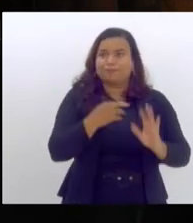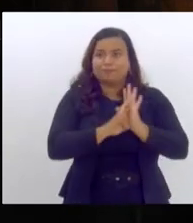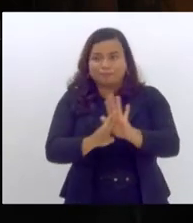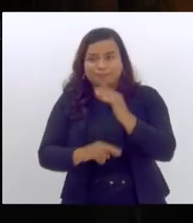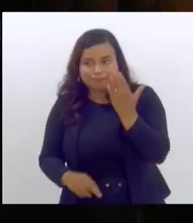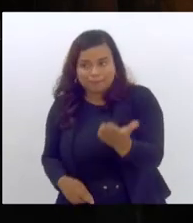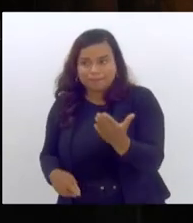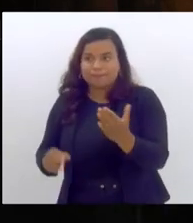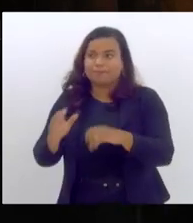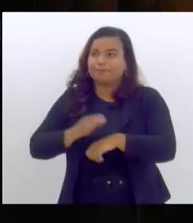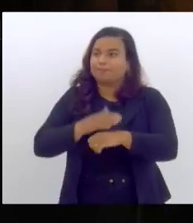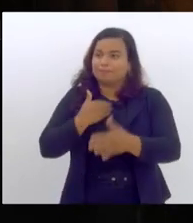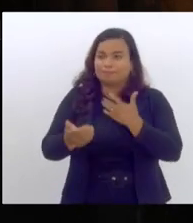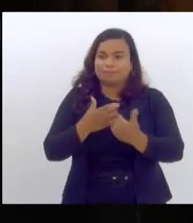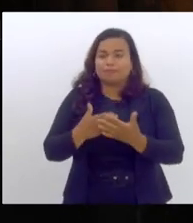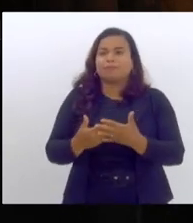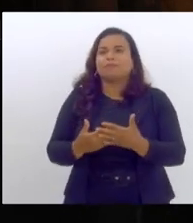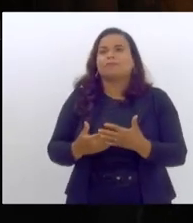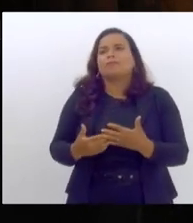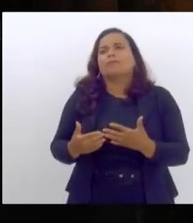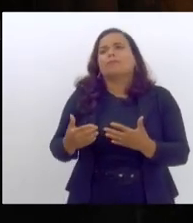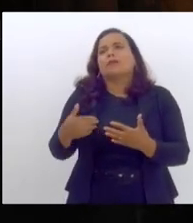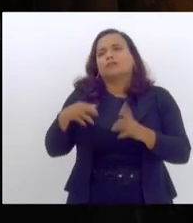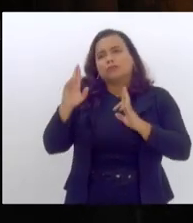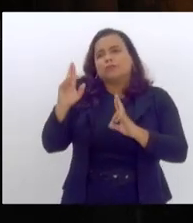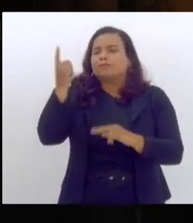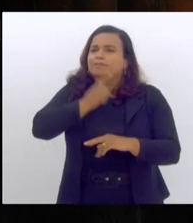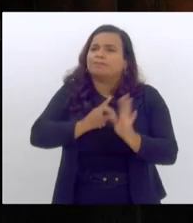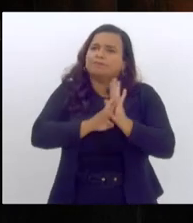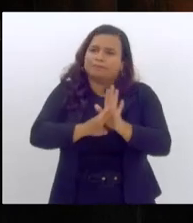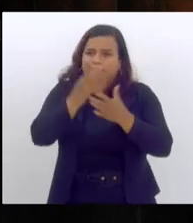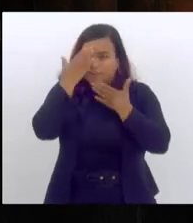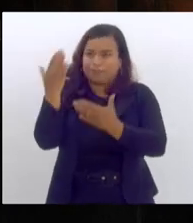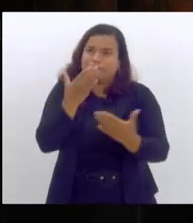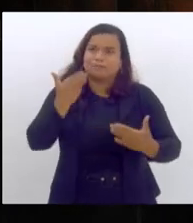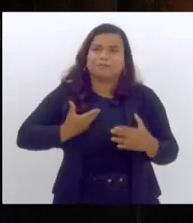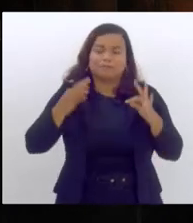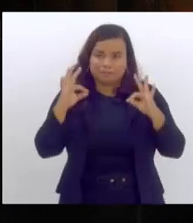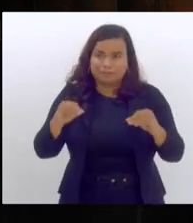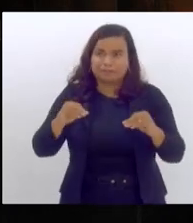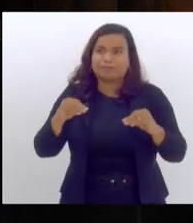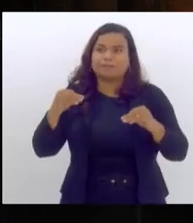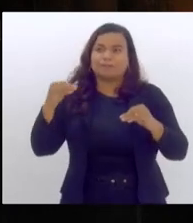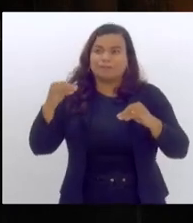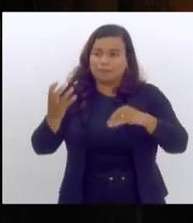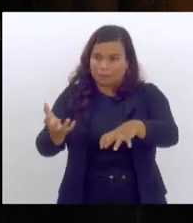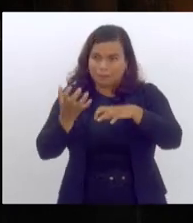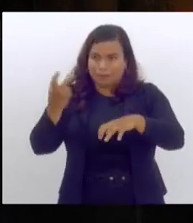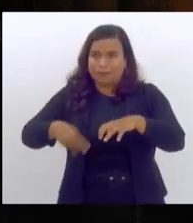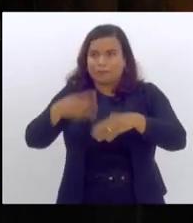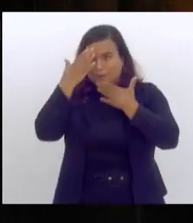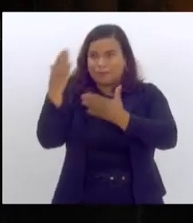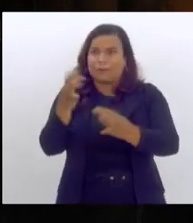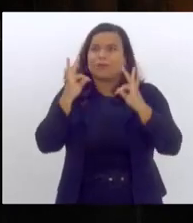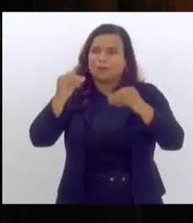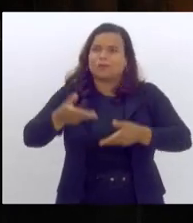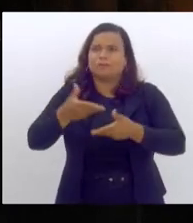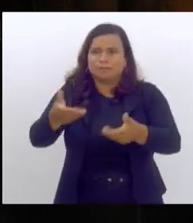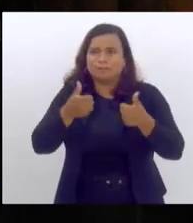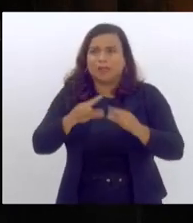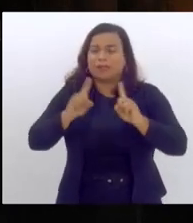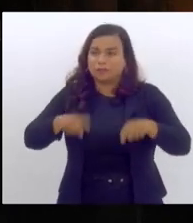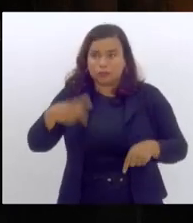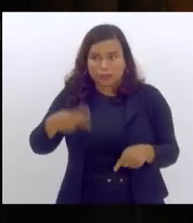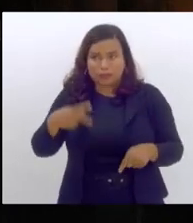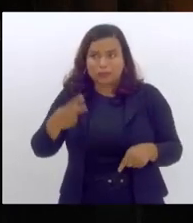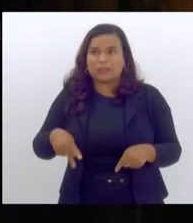você, acima de qualquer coisa. E espero poder representar. Obrigado a todos os meus colegas também de parlamento. Obrigado a todos que vêm me recebendo muito bem, todos os funcionários dessa